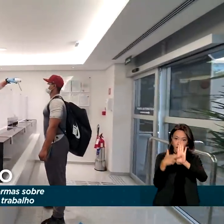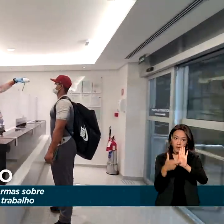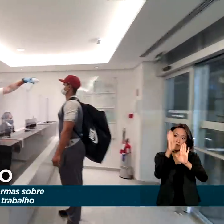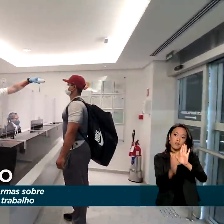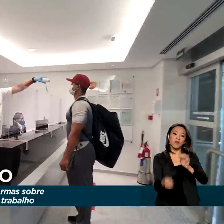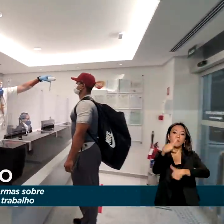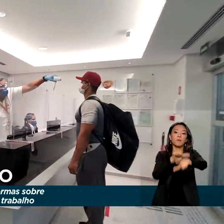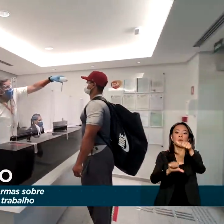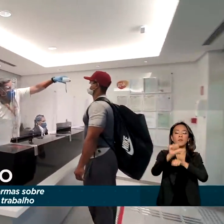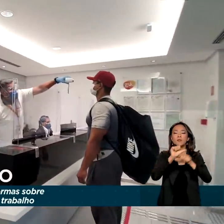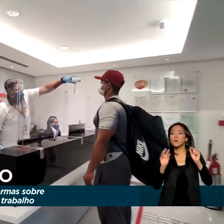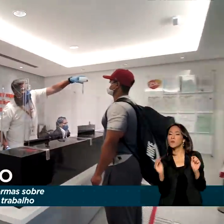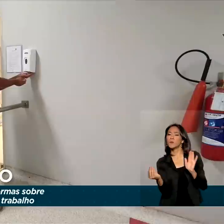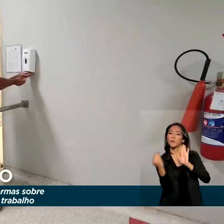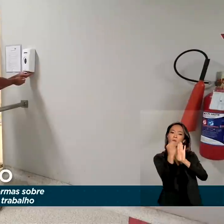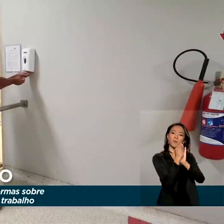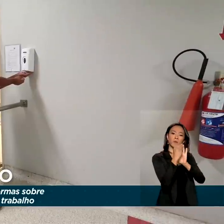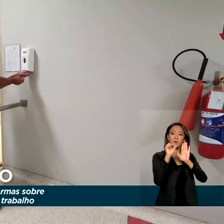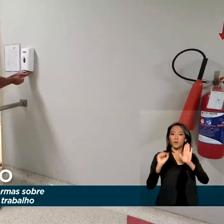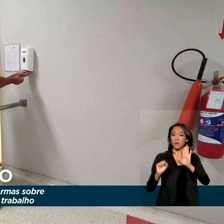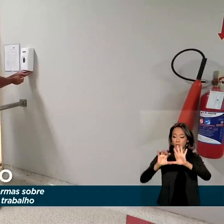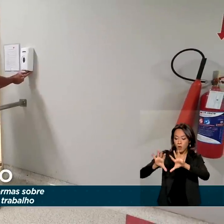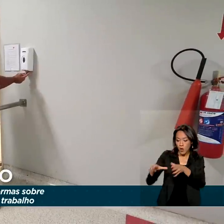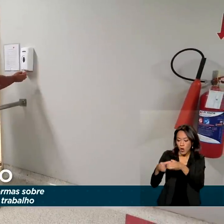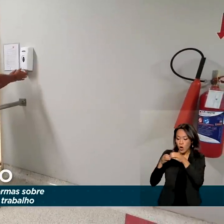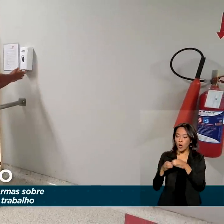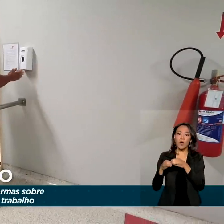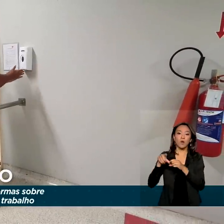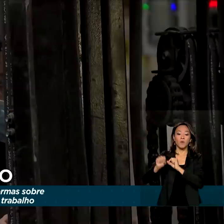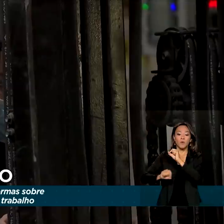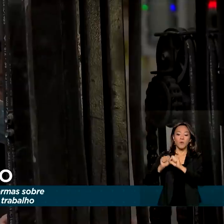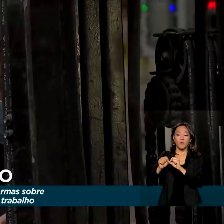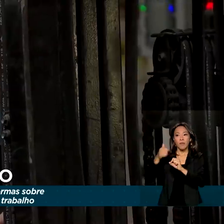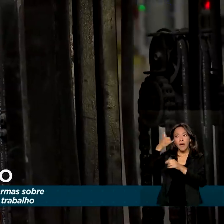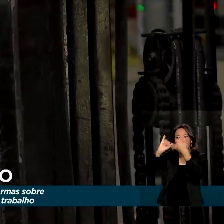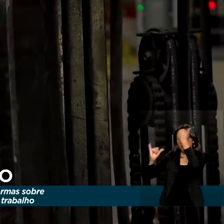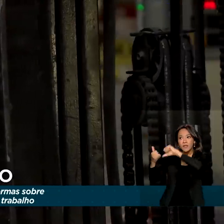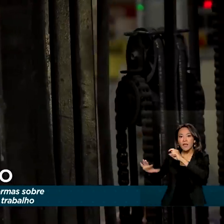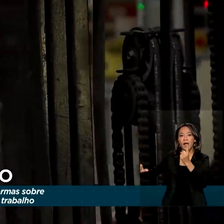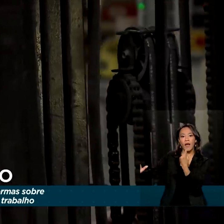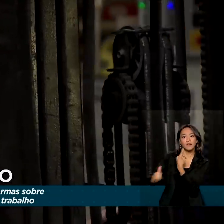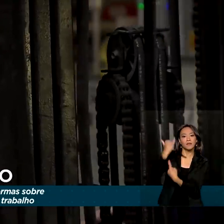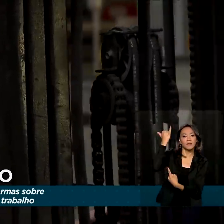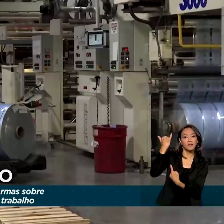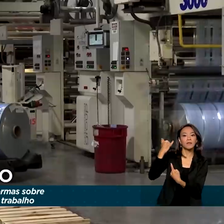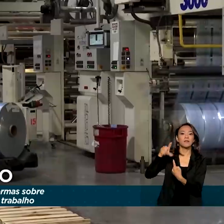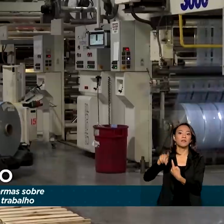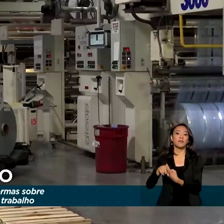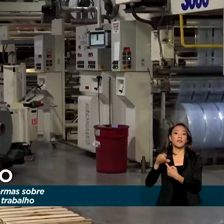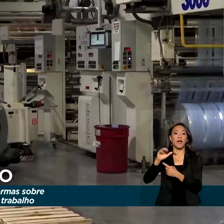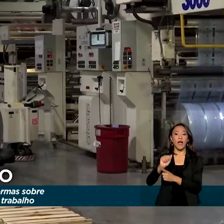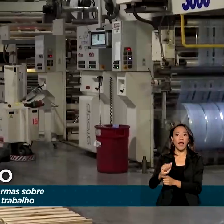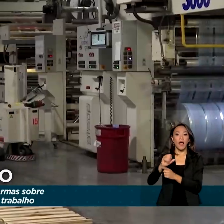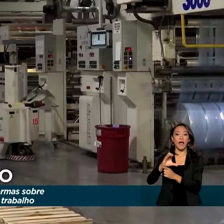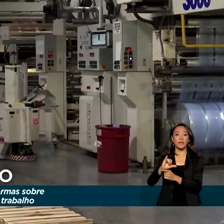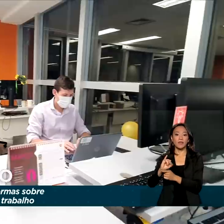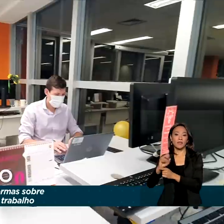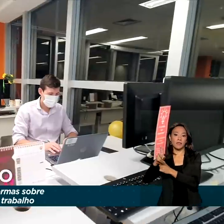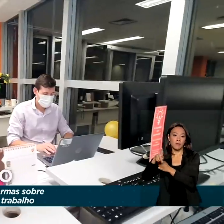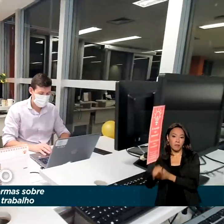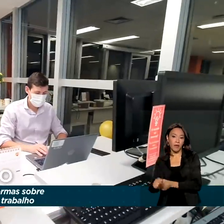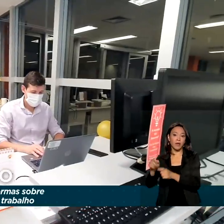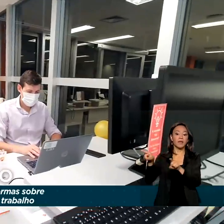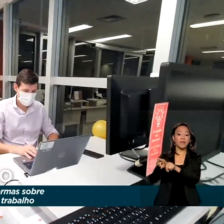atualizadas incluem mudanças na comissão interna de prevenção de acidentes a Cipa EA redução de exigências